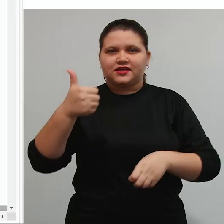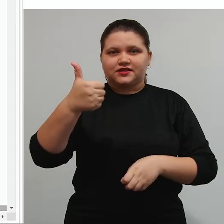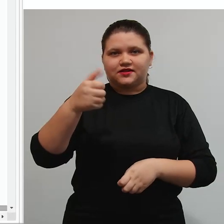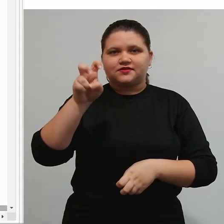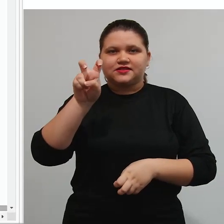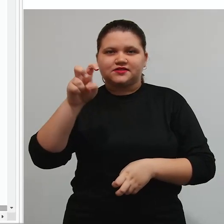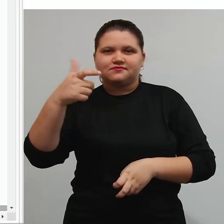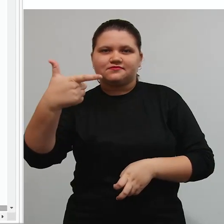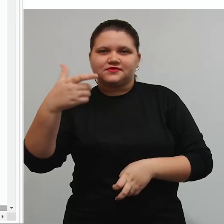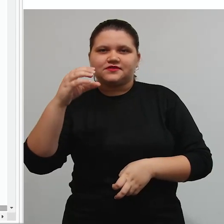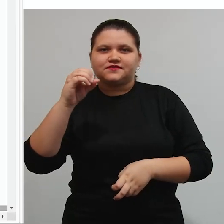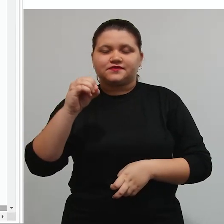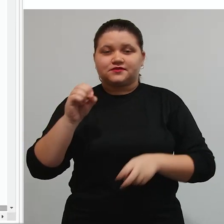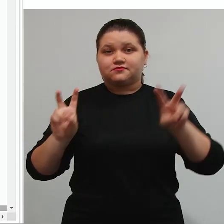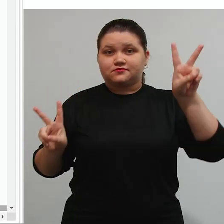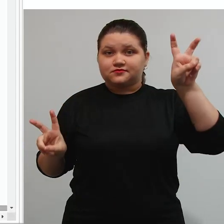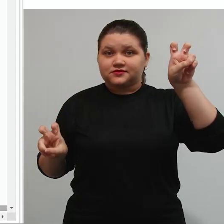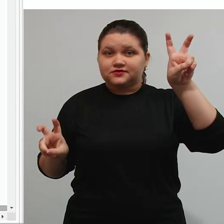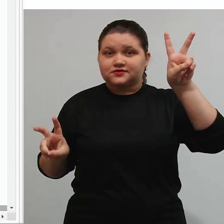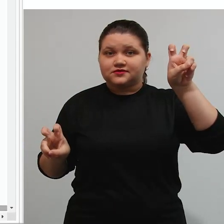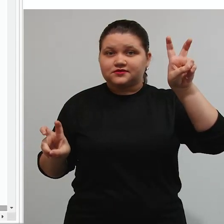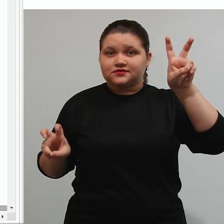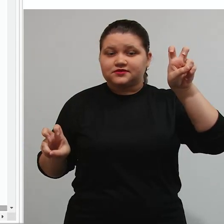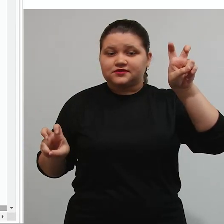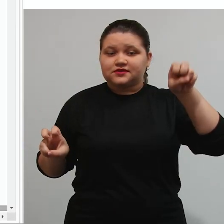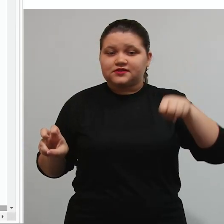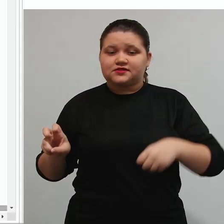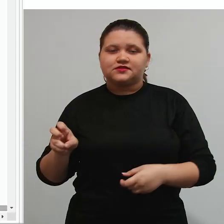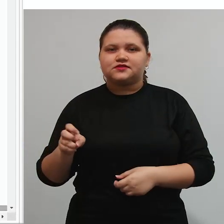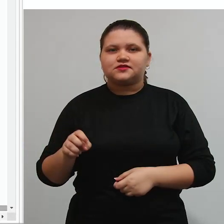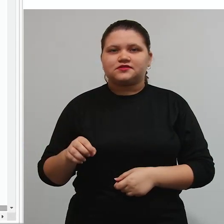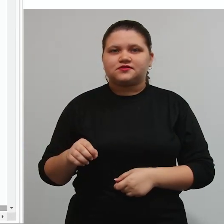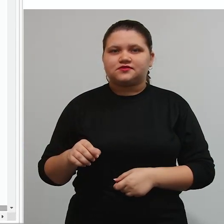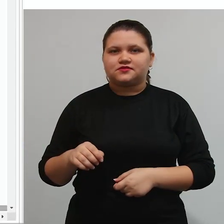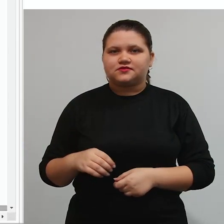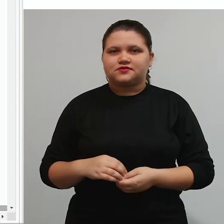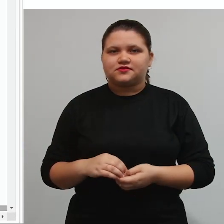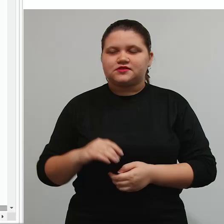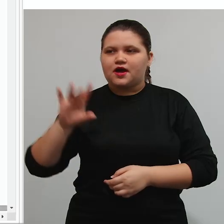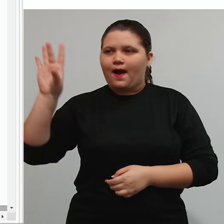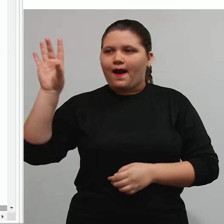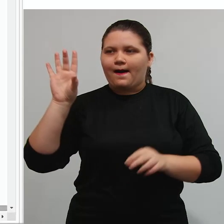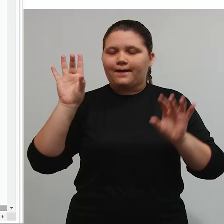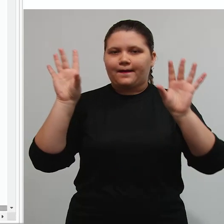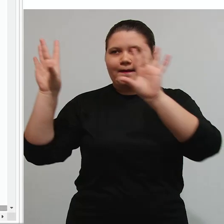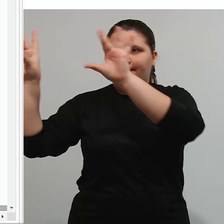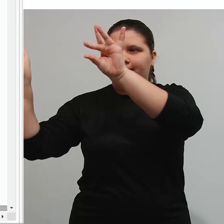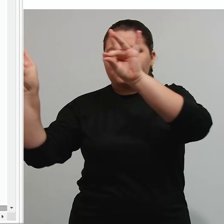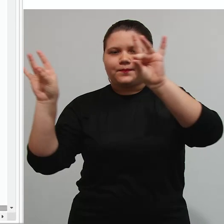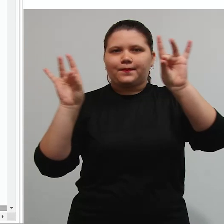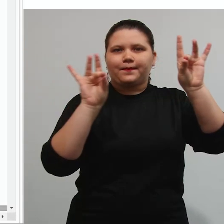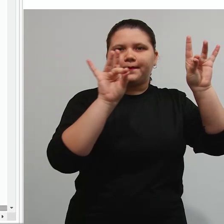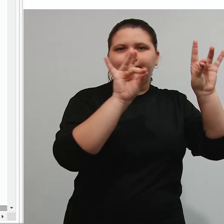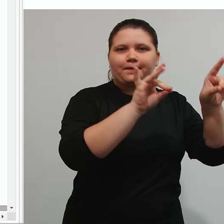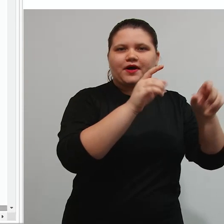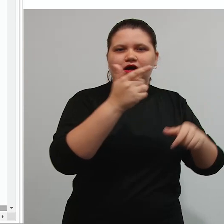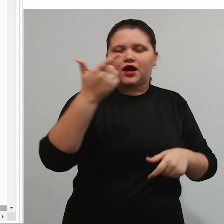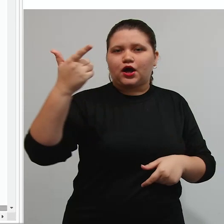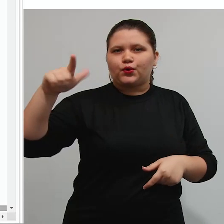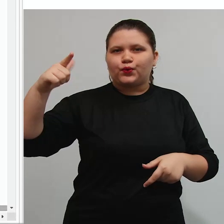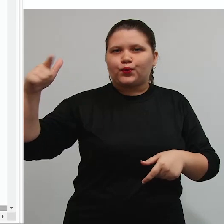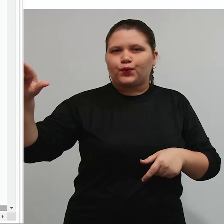10.520 vai dizer que citação é a menção de uma informação extraída de outra